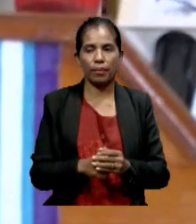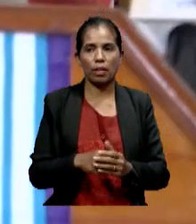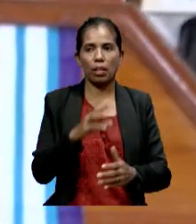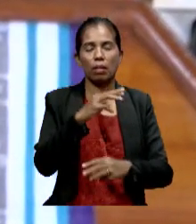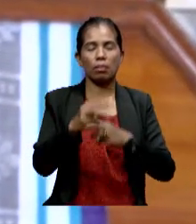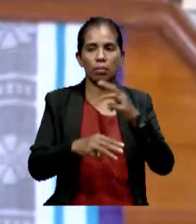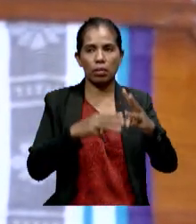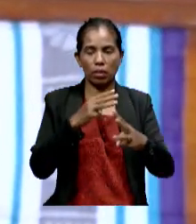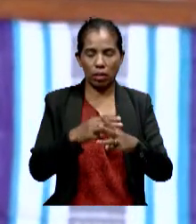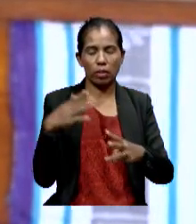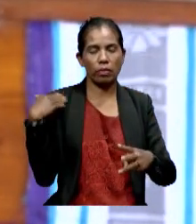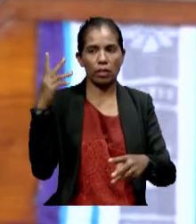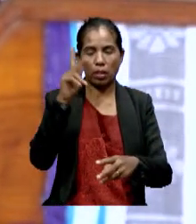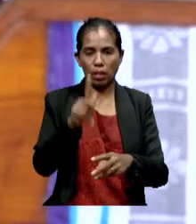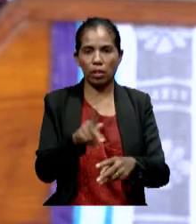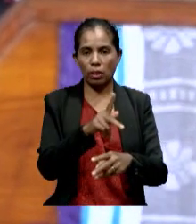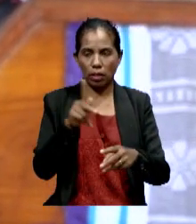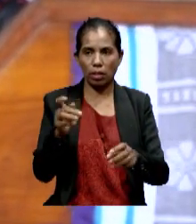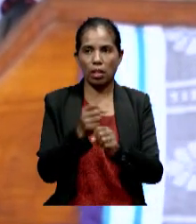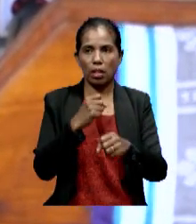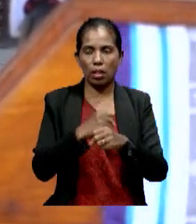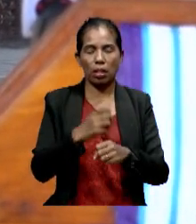Mundial de Juventude Católica nebe se halau e a